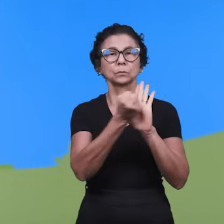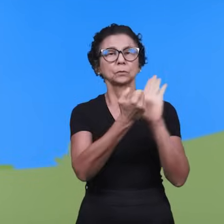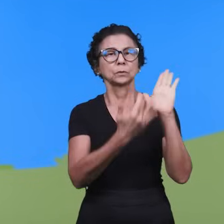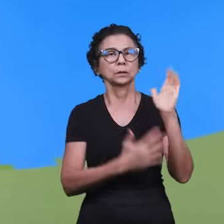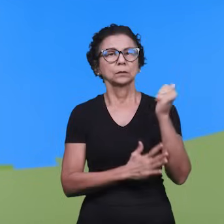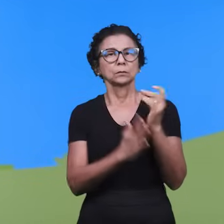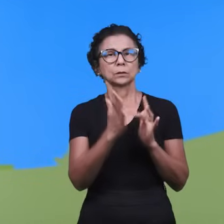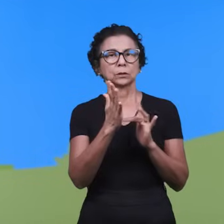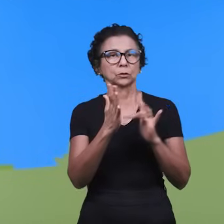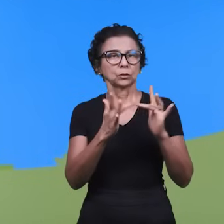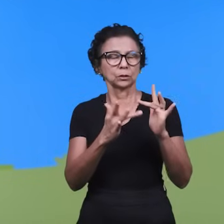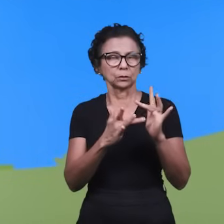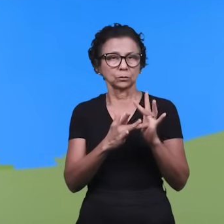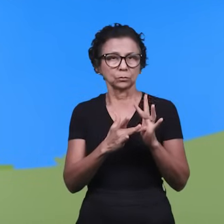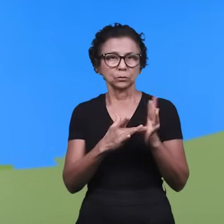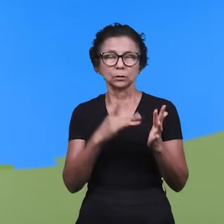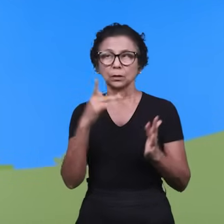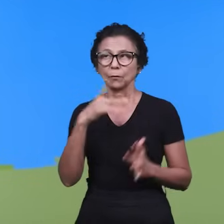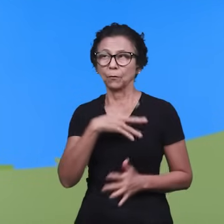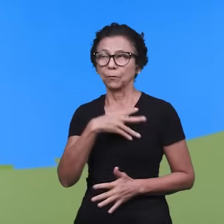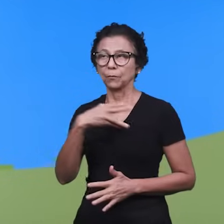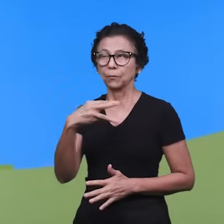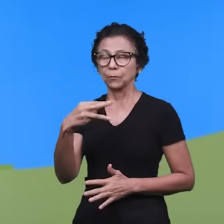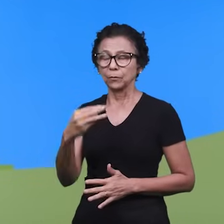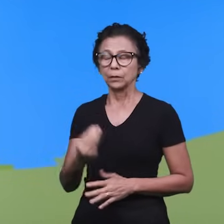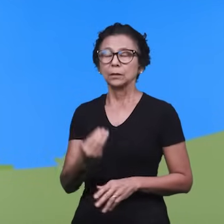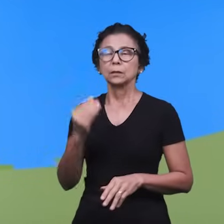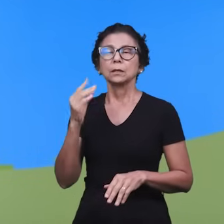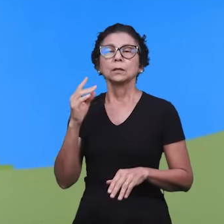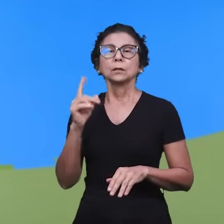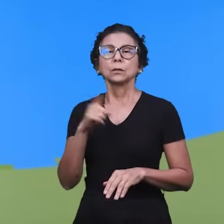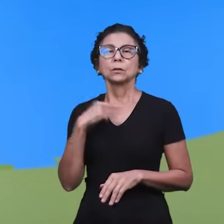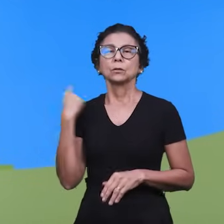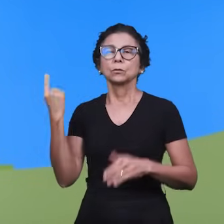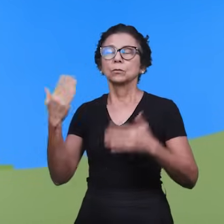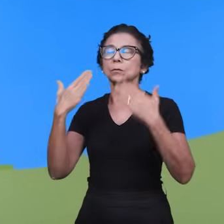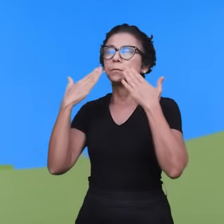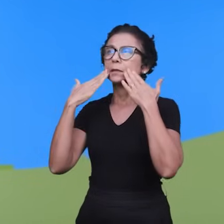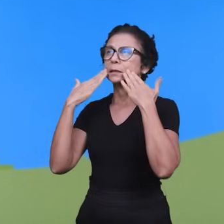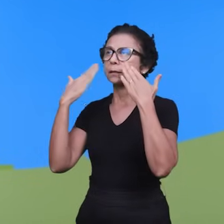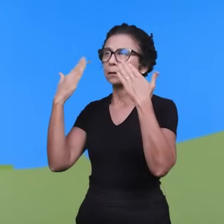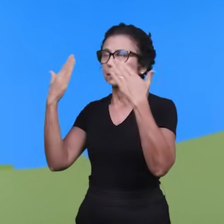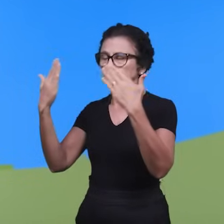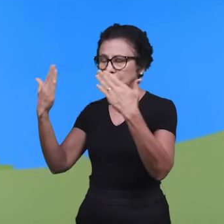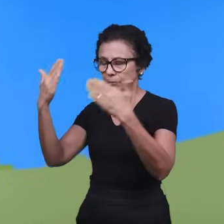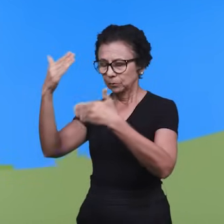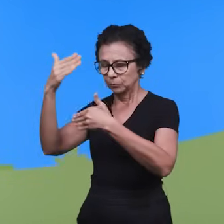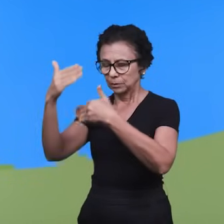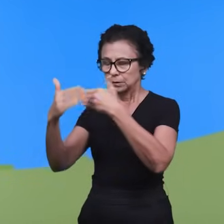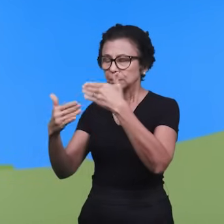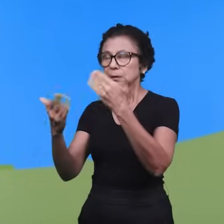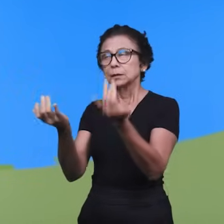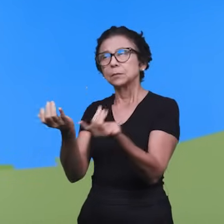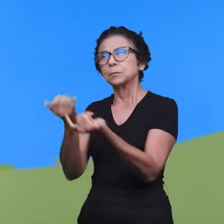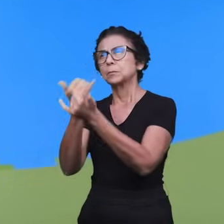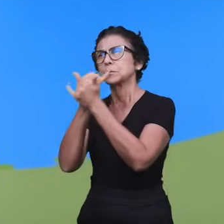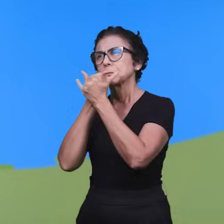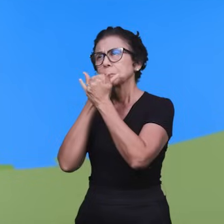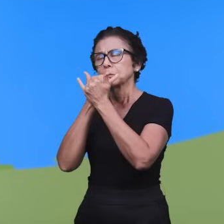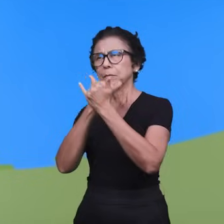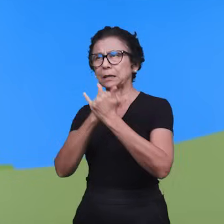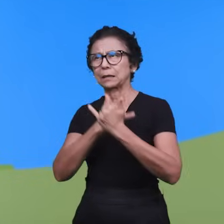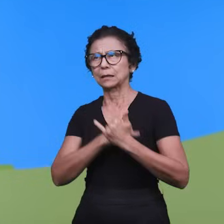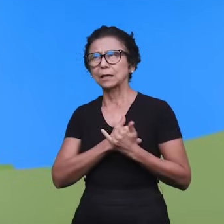Filho Jesus, nós nos apresentamos diante do Senhor, pedindo perdão, libertação,